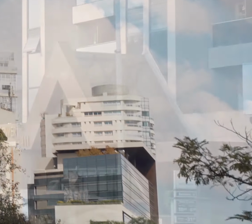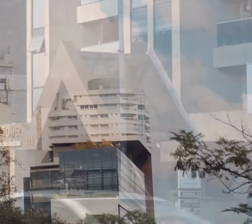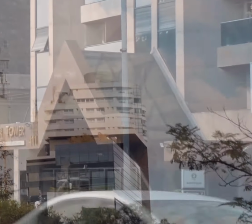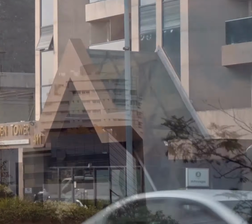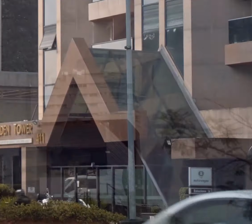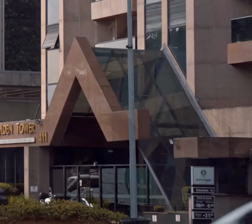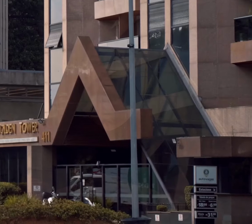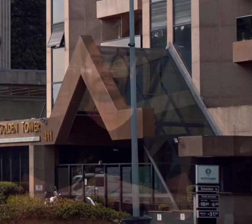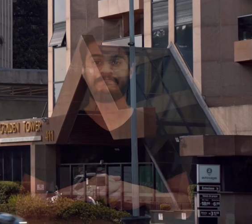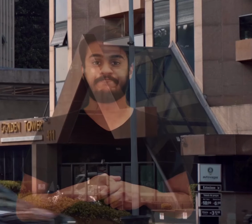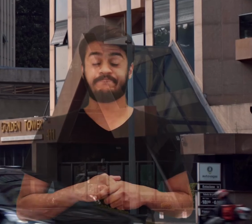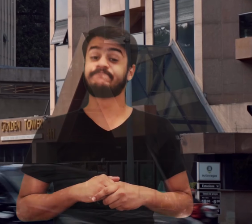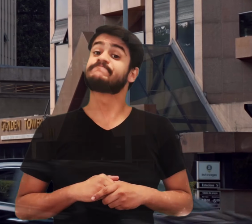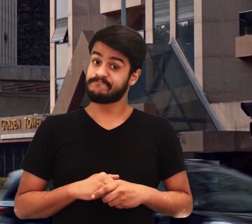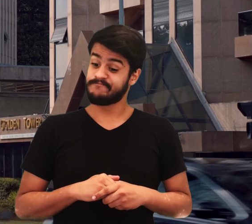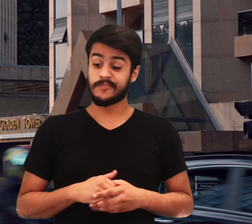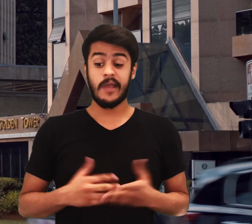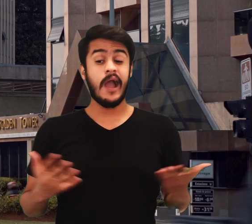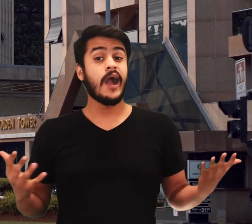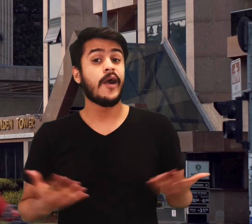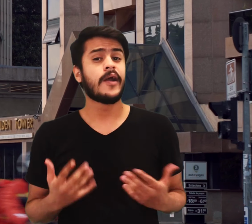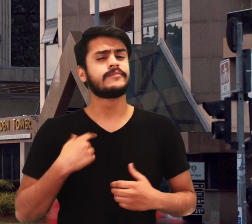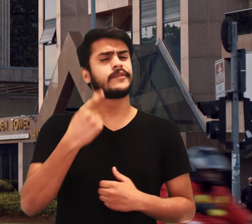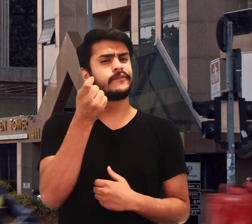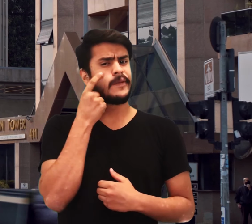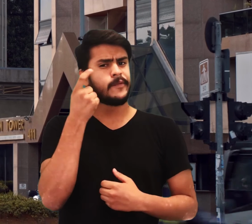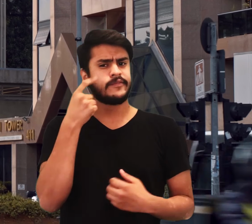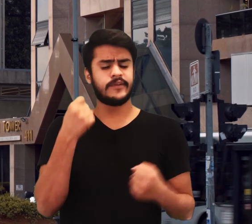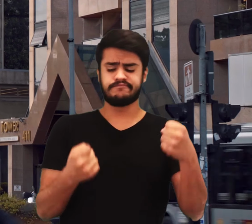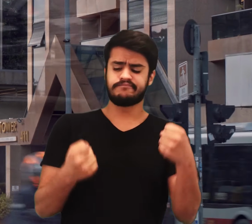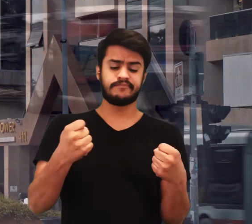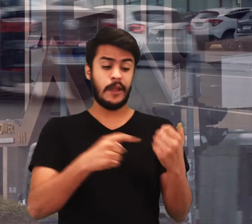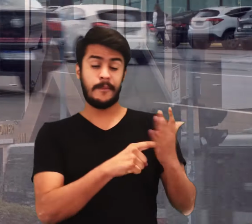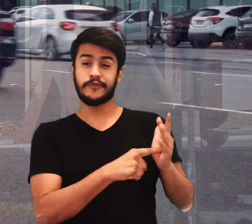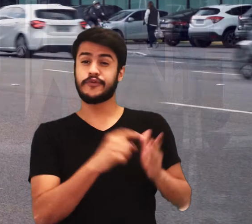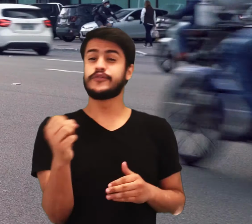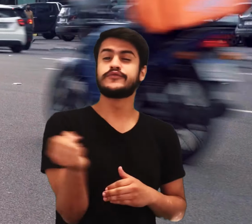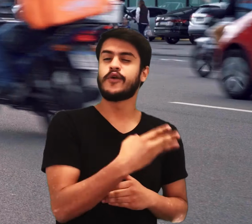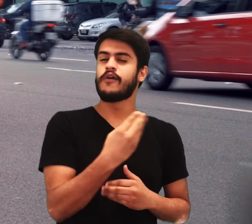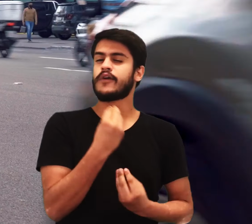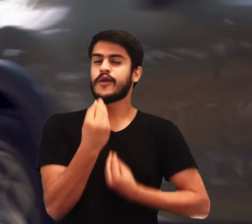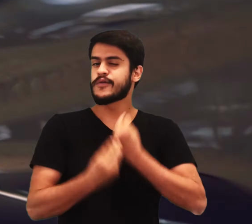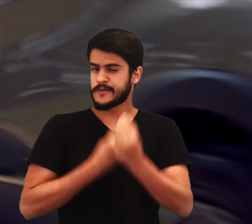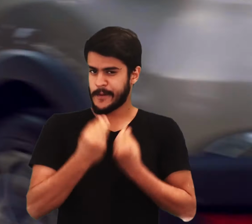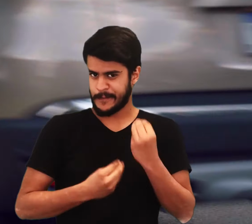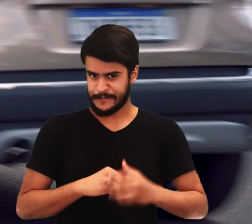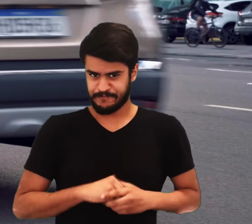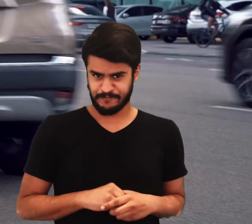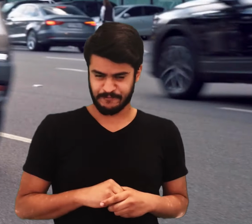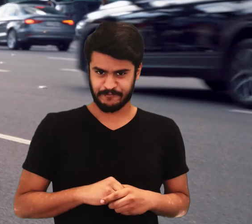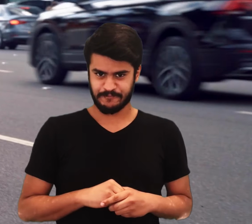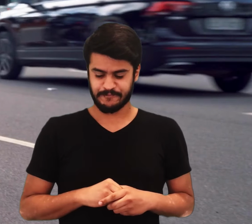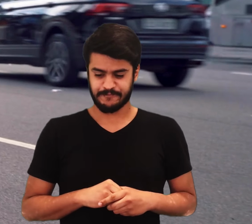Região Urbana de São Paulo Bom, amigos, vamos ver então como é que está o Captur com esse novo motor TCE 1.3 Turbo.